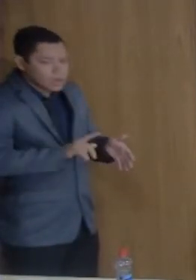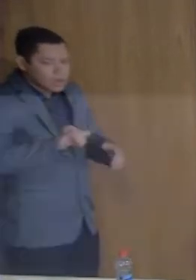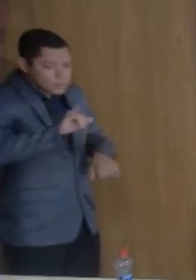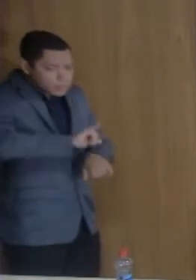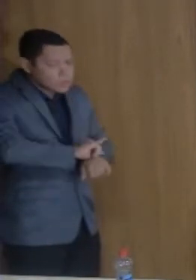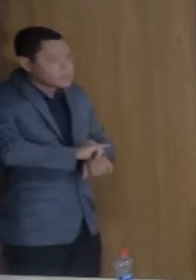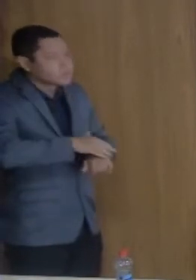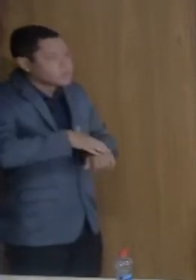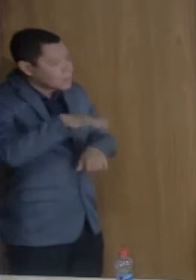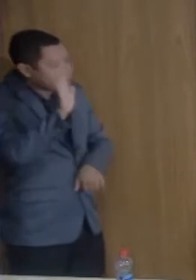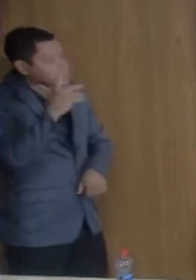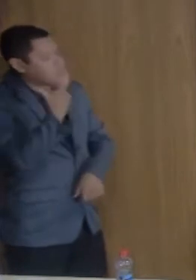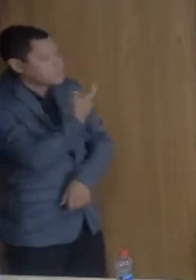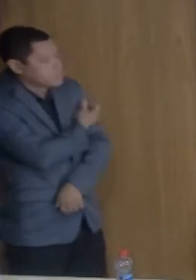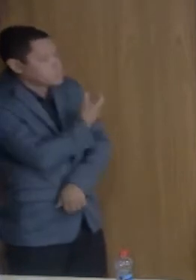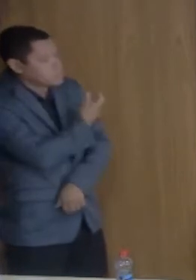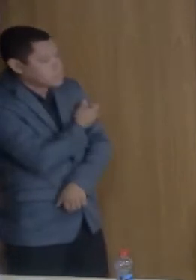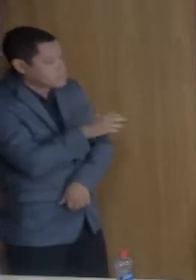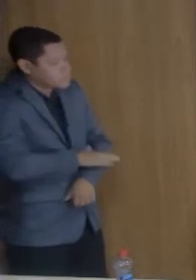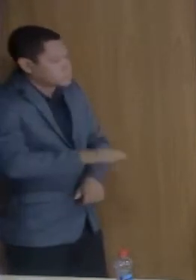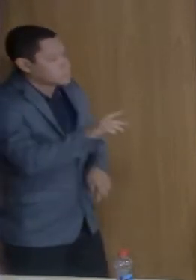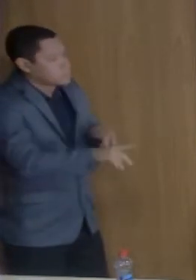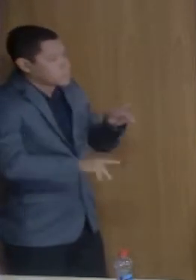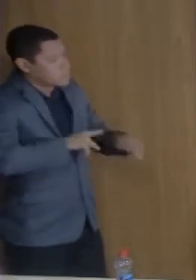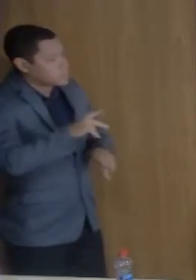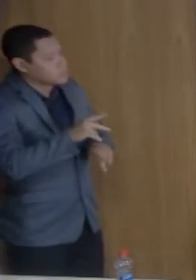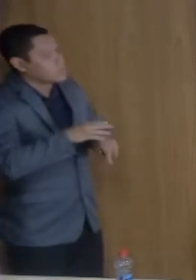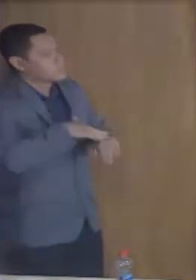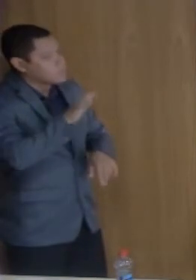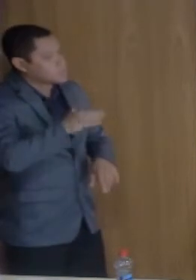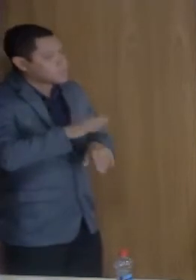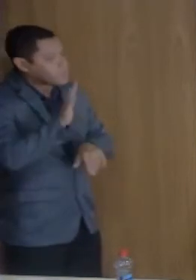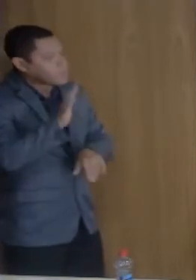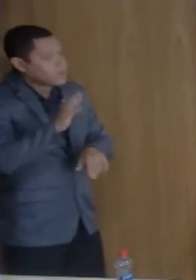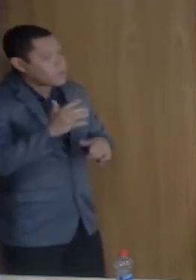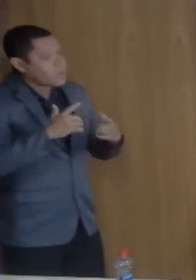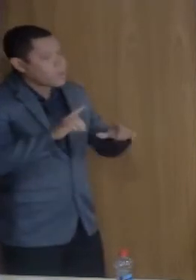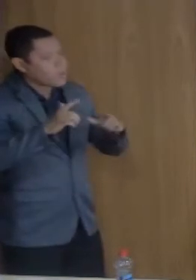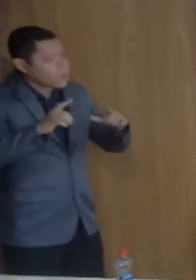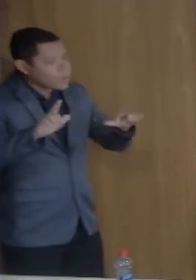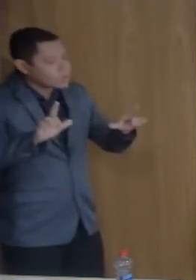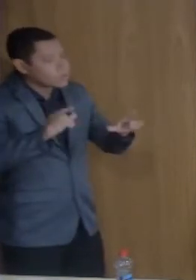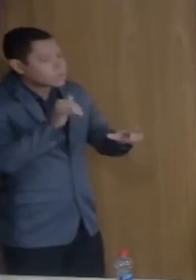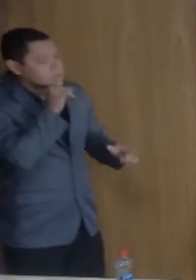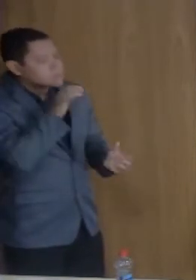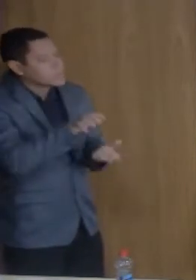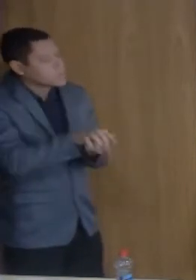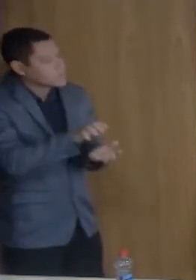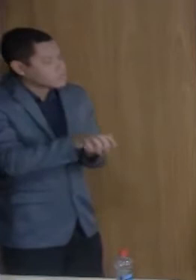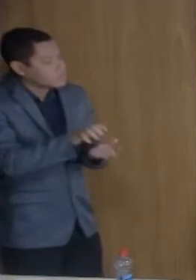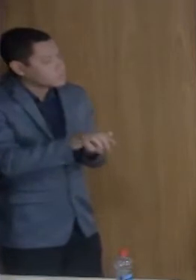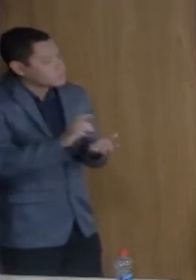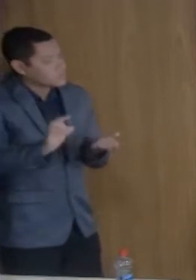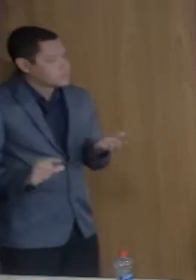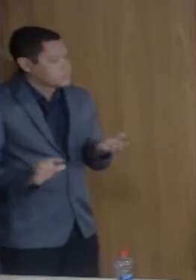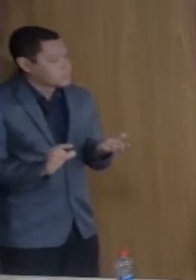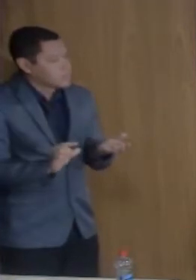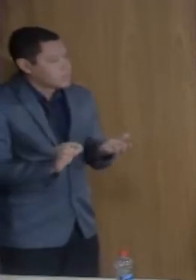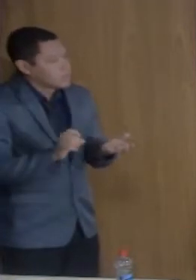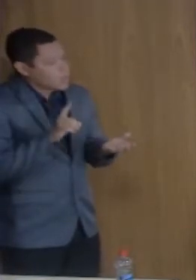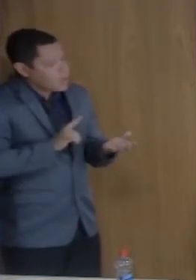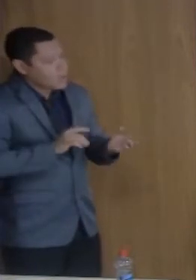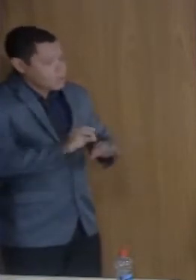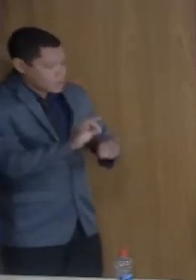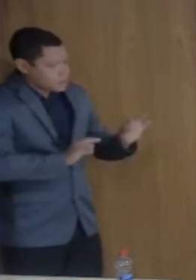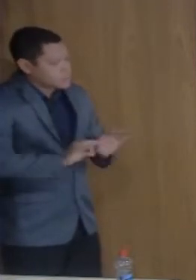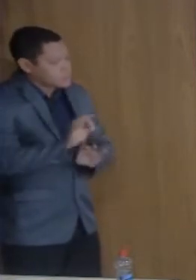já vacinou a sua população, superando em diversas oportunidades a cidade de Recife, por exemplo. Isso demonstra a